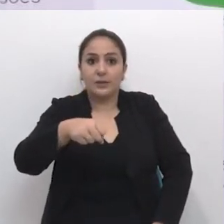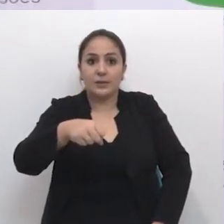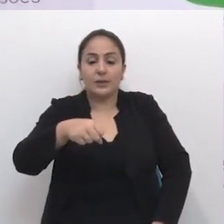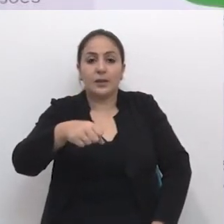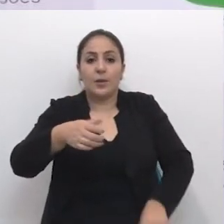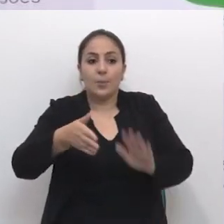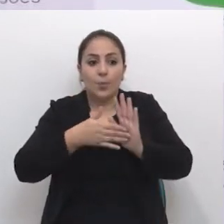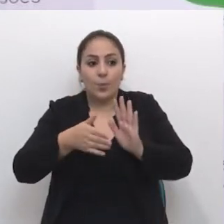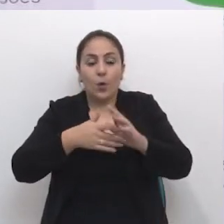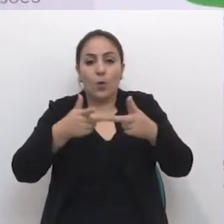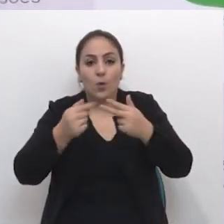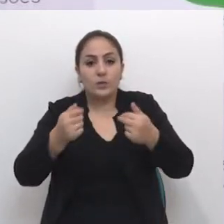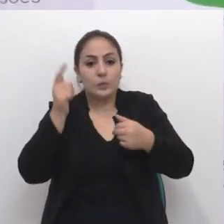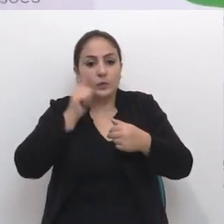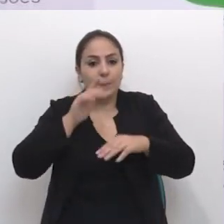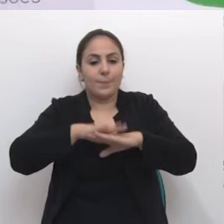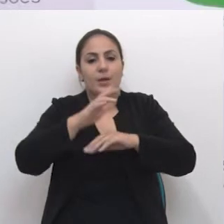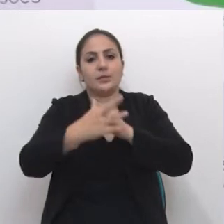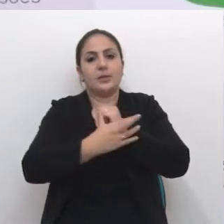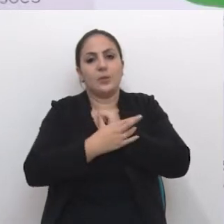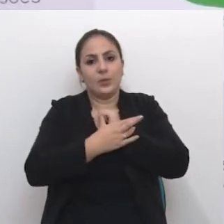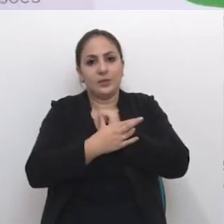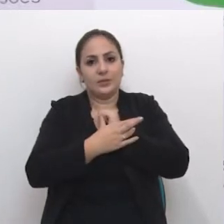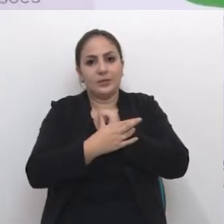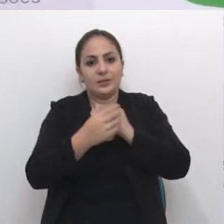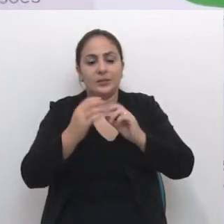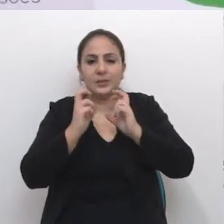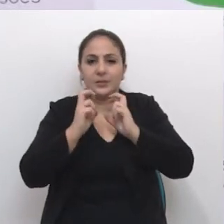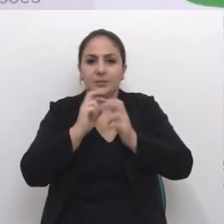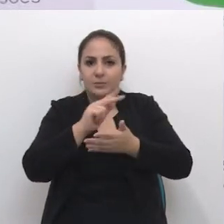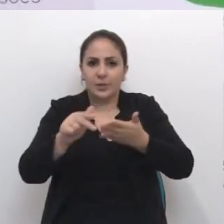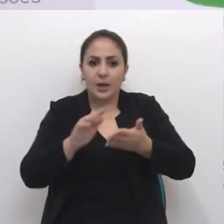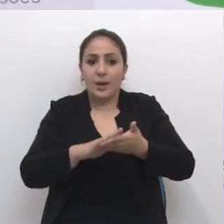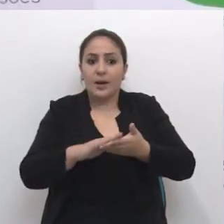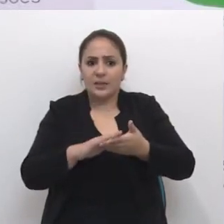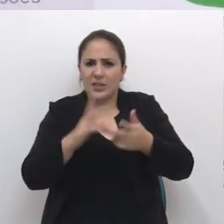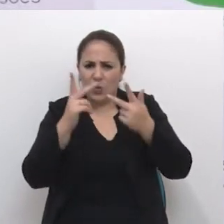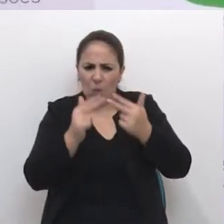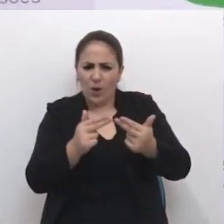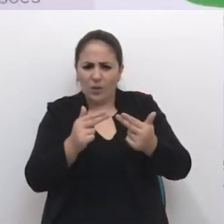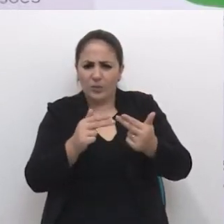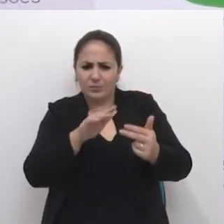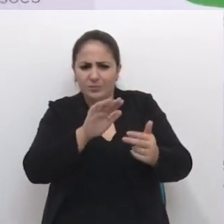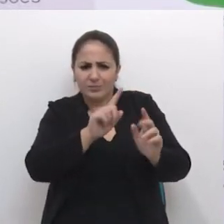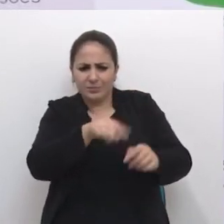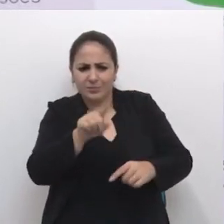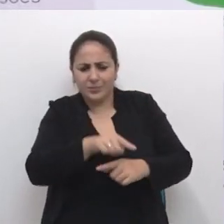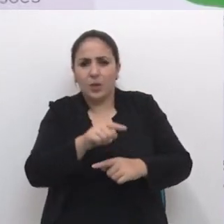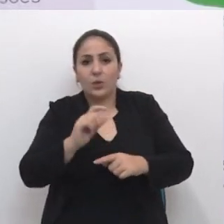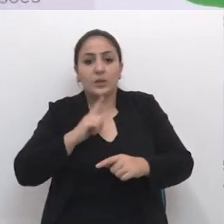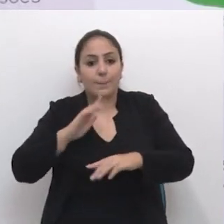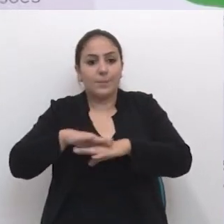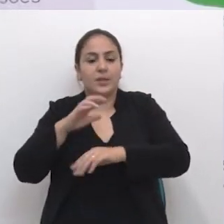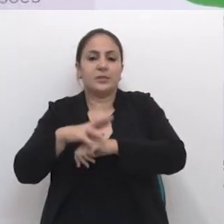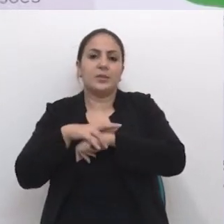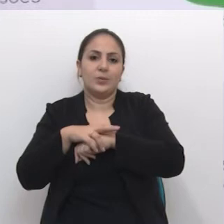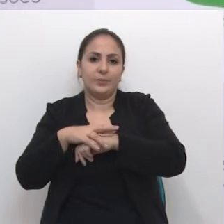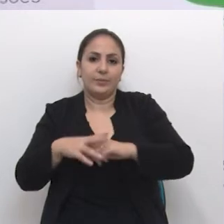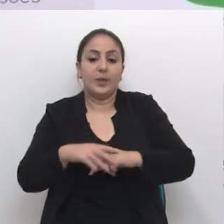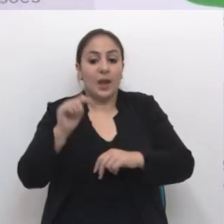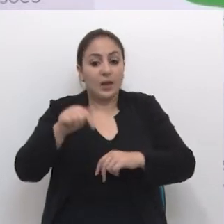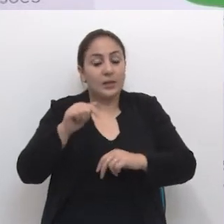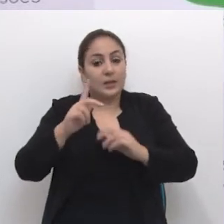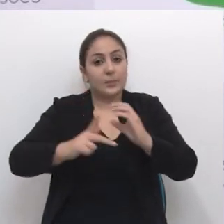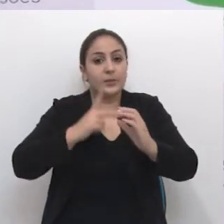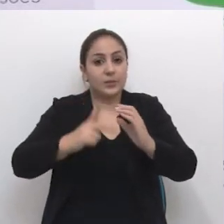ficar na torcida para que lá no Congresso esse projeto não prospere, porque vejo até com uma certa irresponsabilidade uma